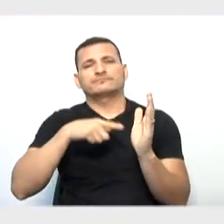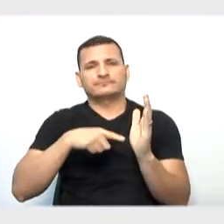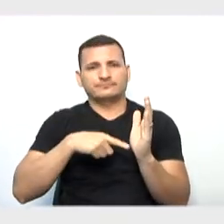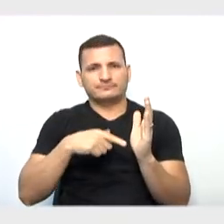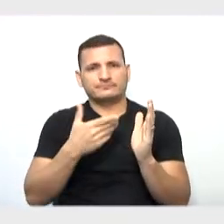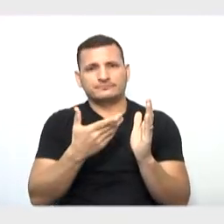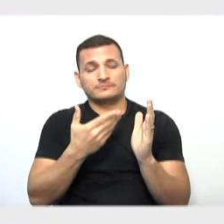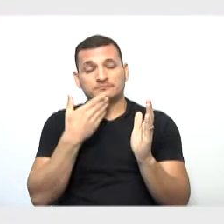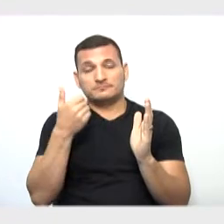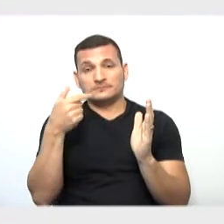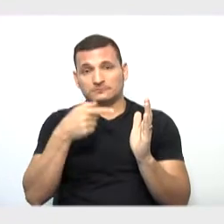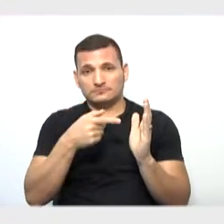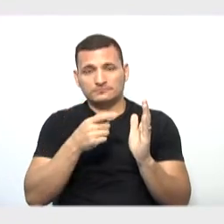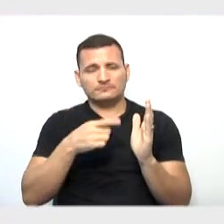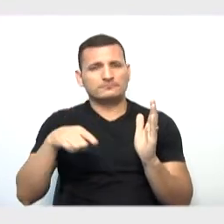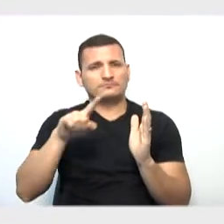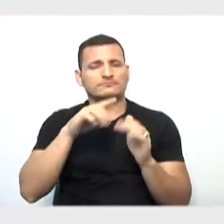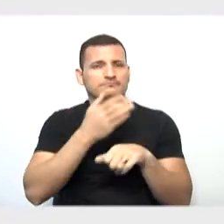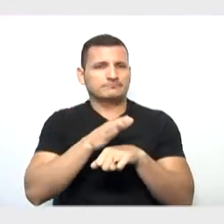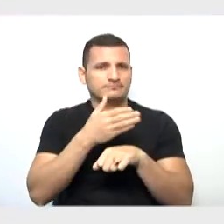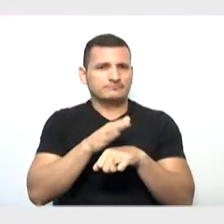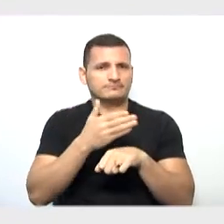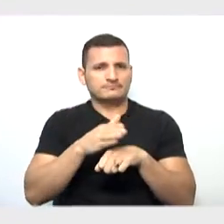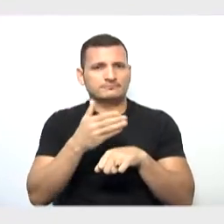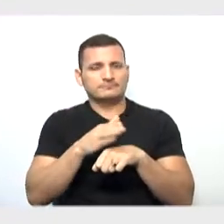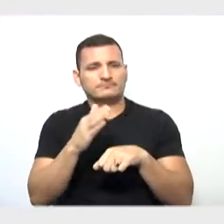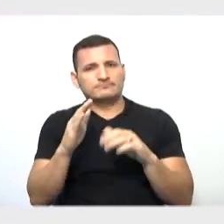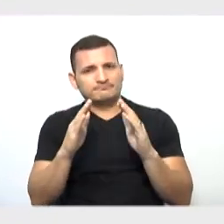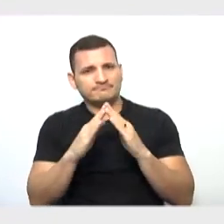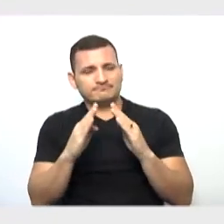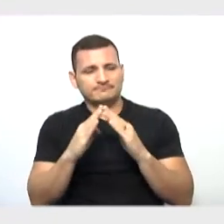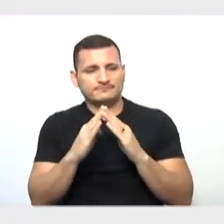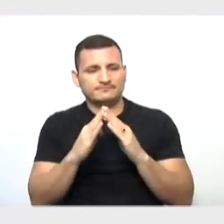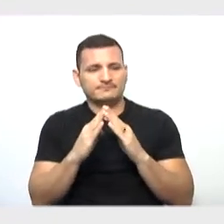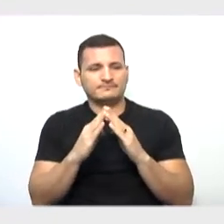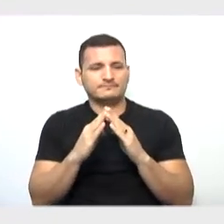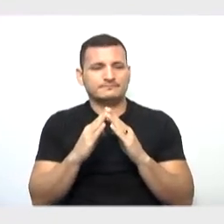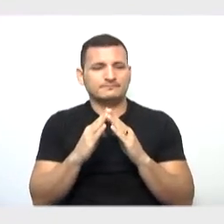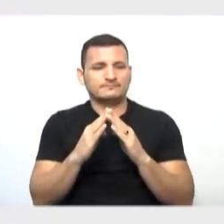Até melhor para que vocês pratiquem em casa e possam